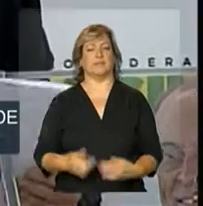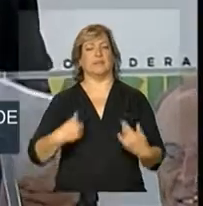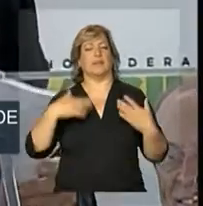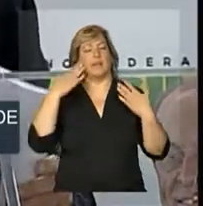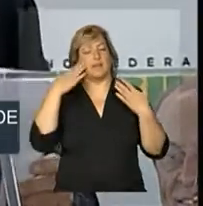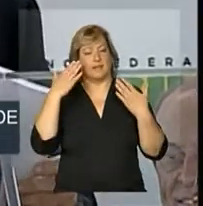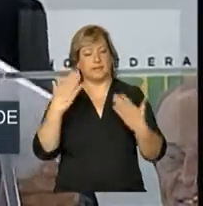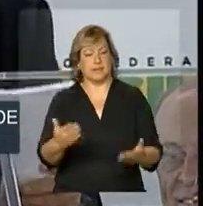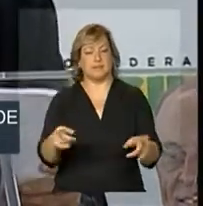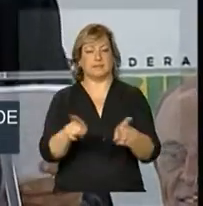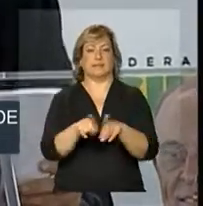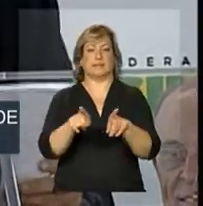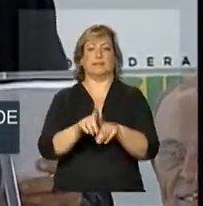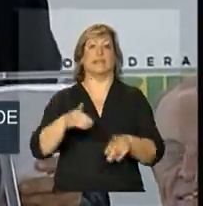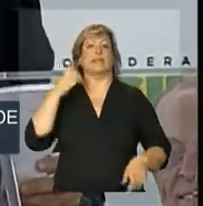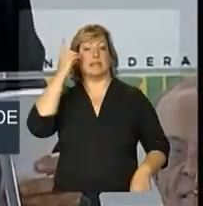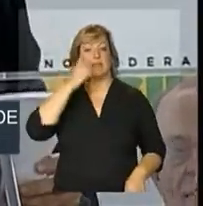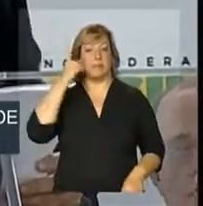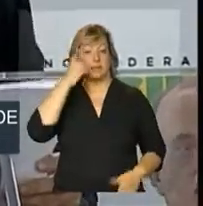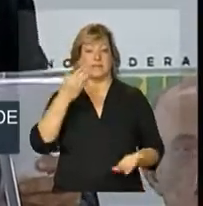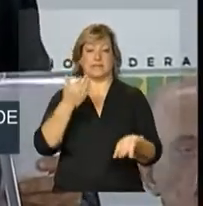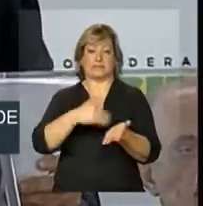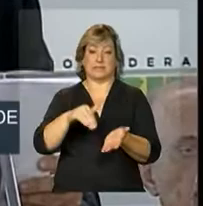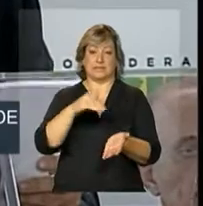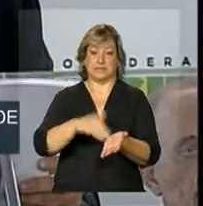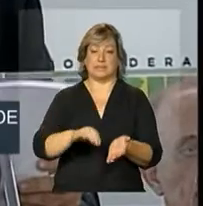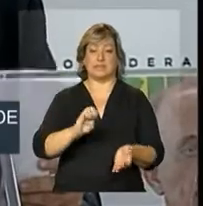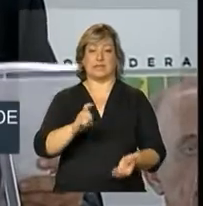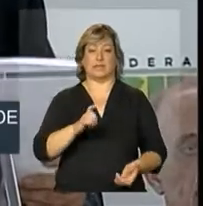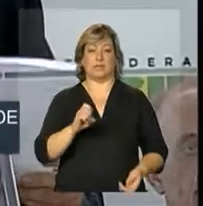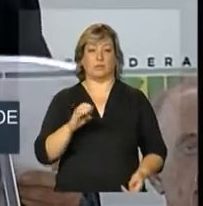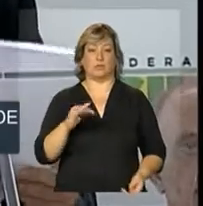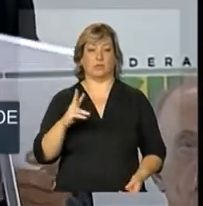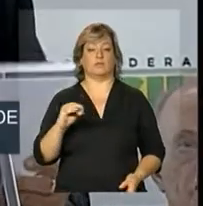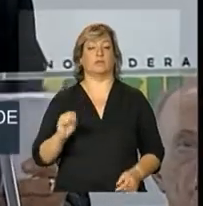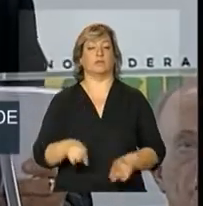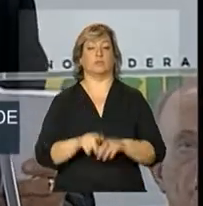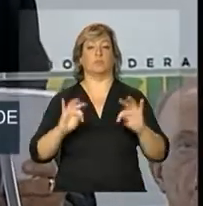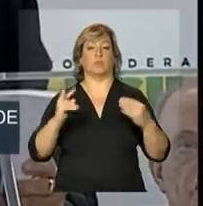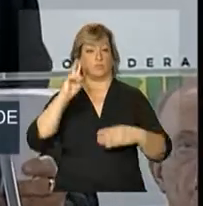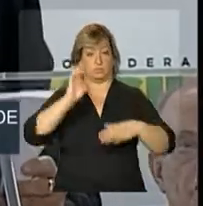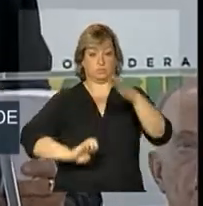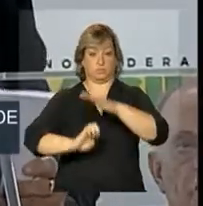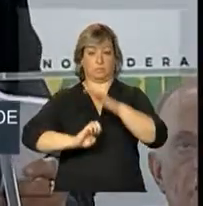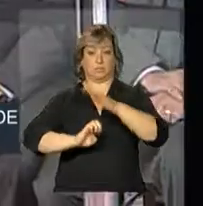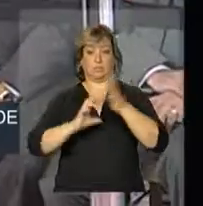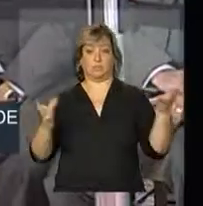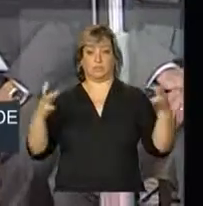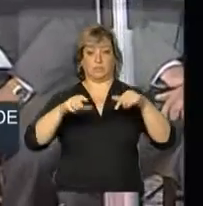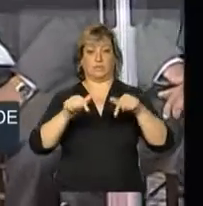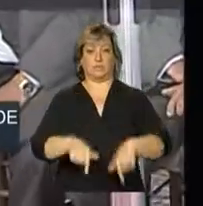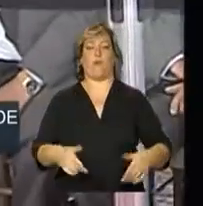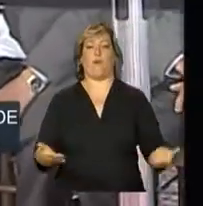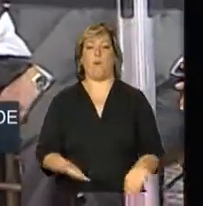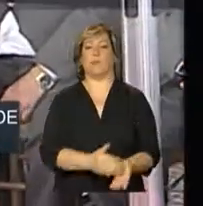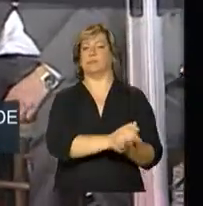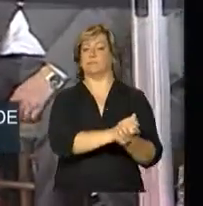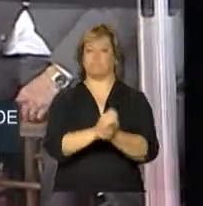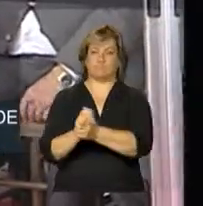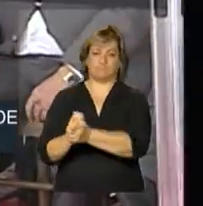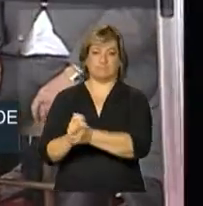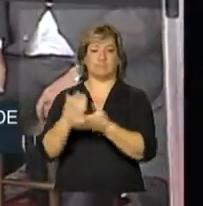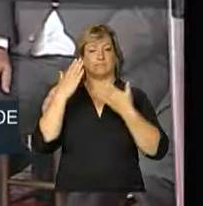Agradeço aos deputados, secretários, empresários, executivos das grandes empresas aqui presentes, a toda a